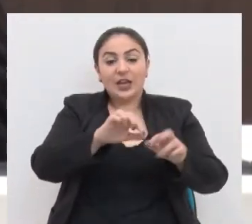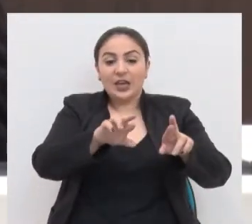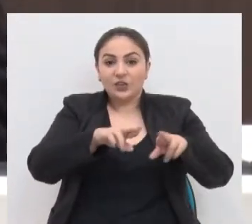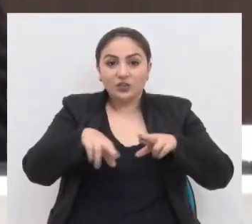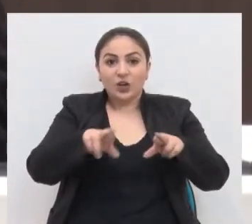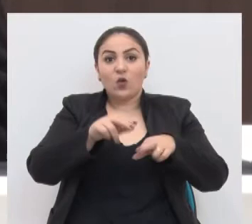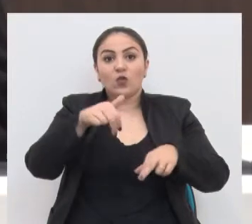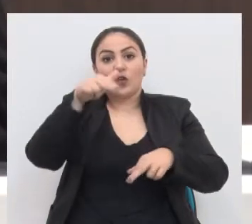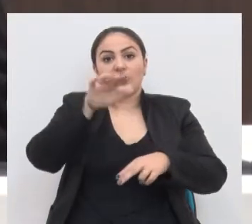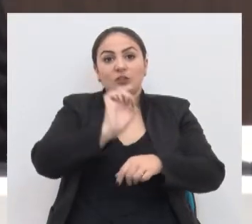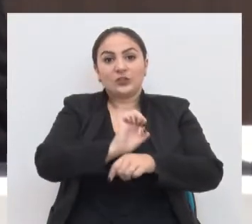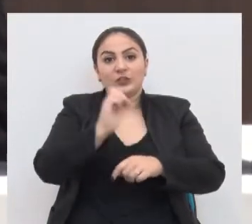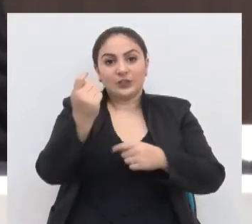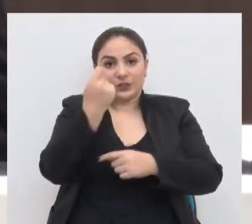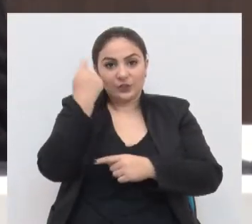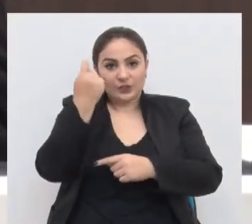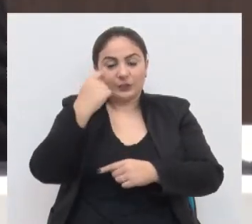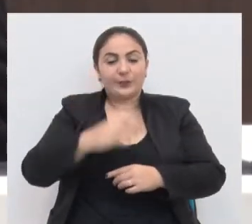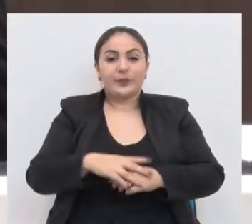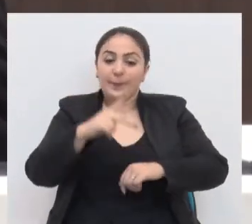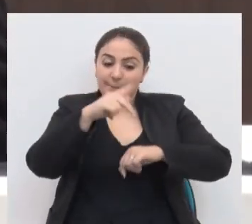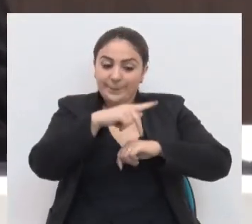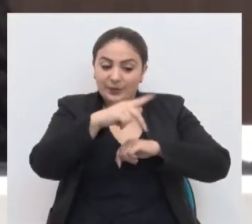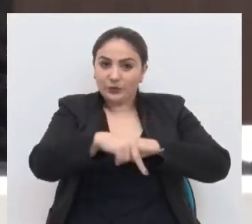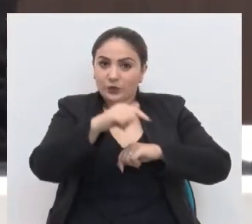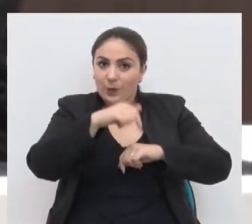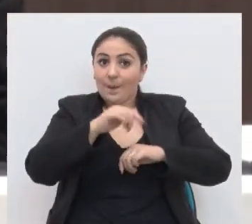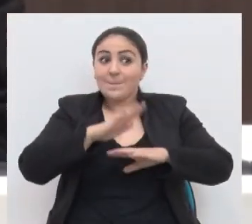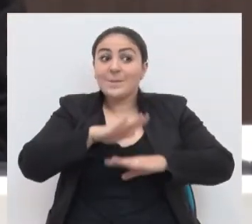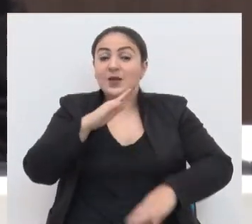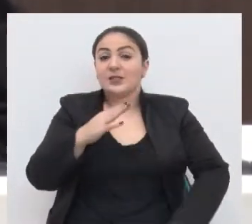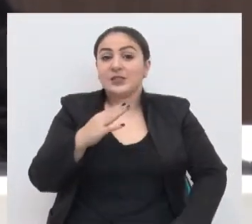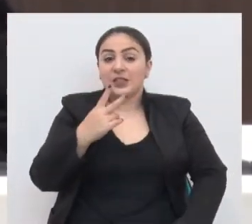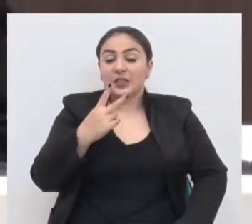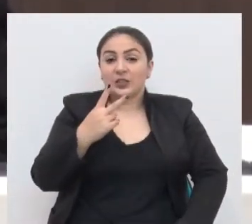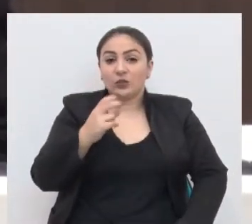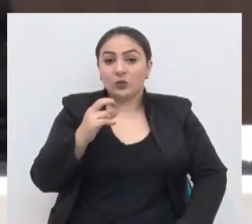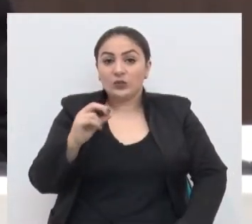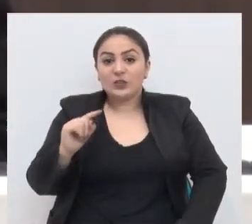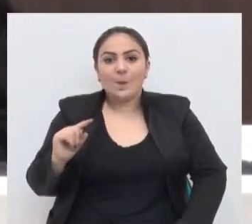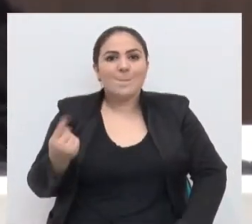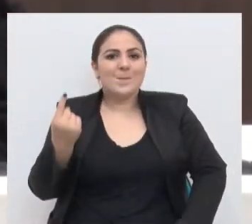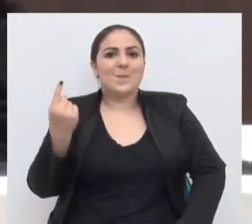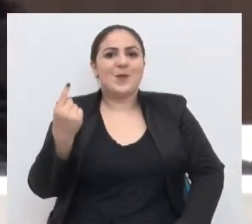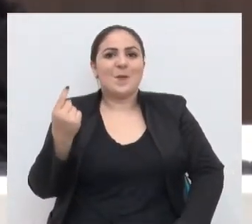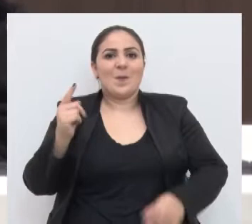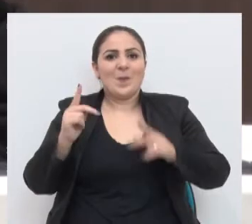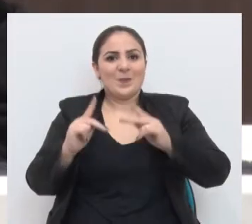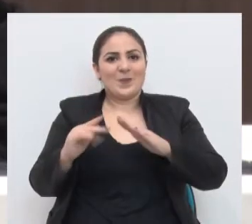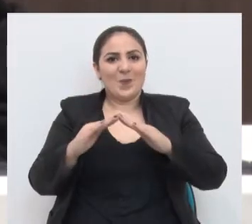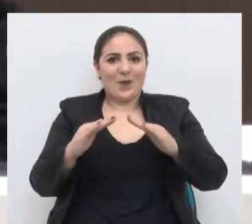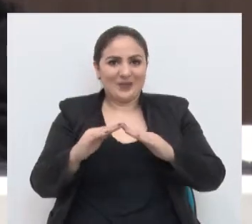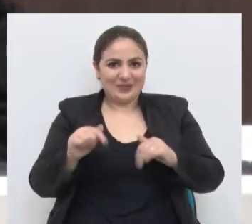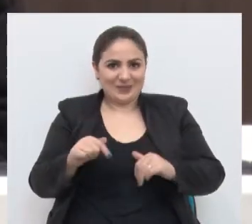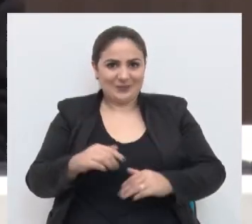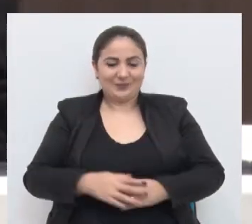do estado do Rio Grande do Sul. Passo Fundo com mais de 200 mil habitantes.